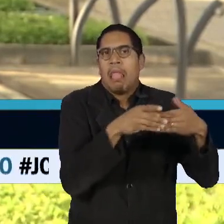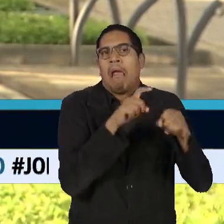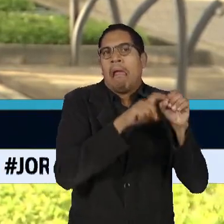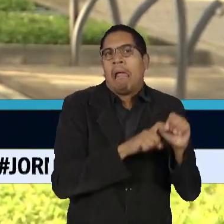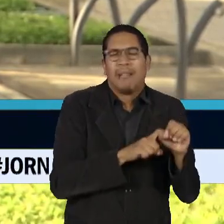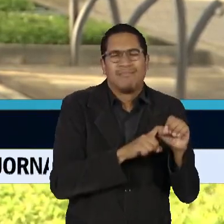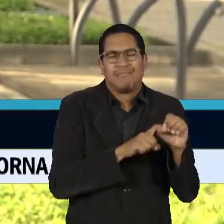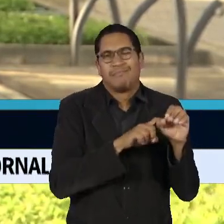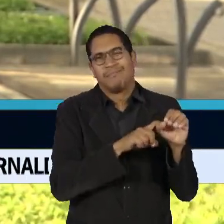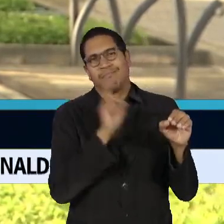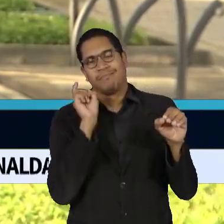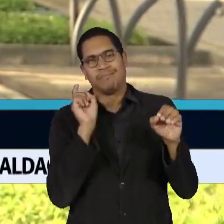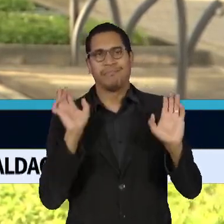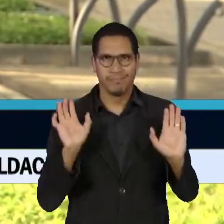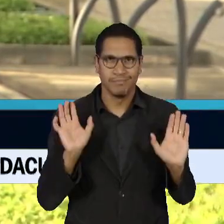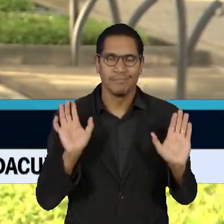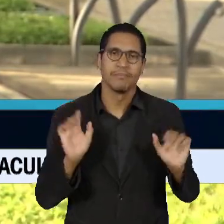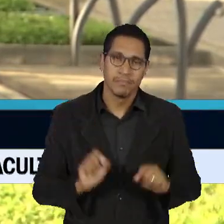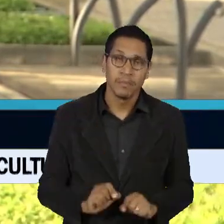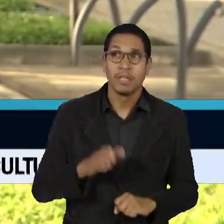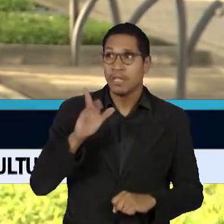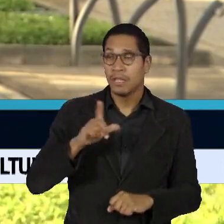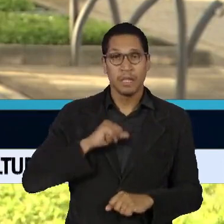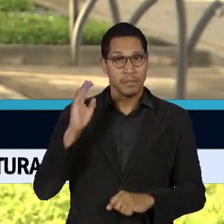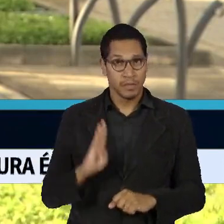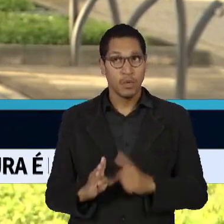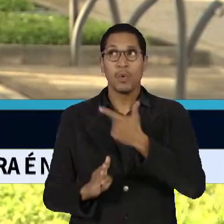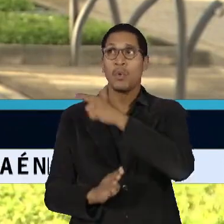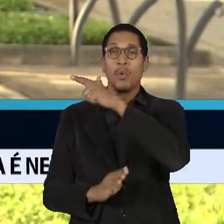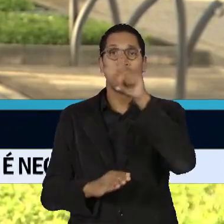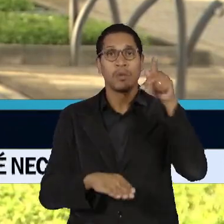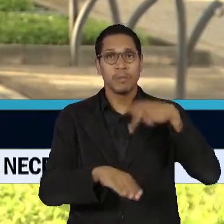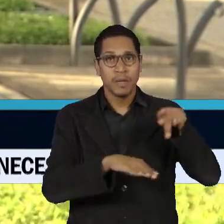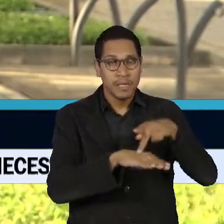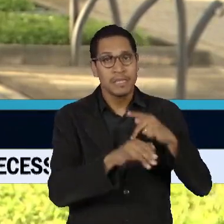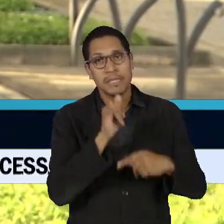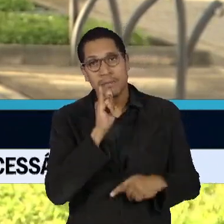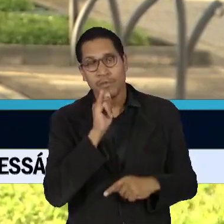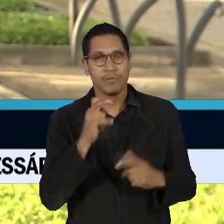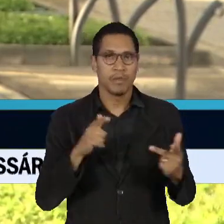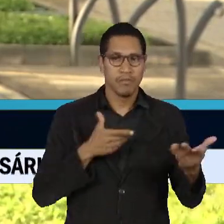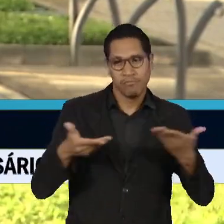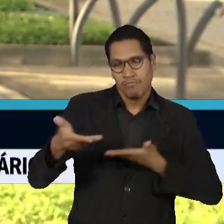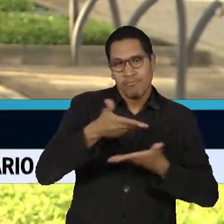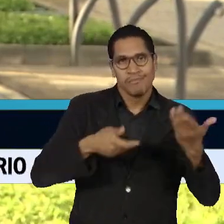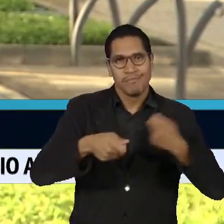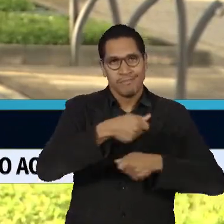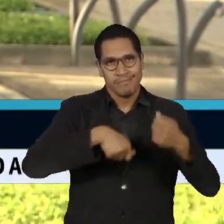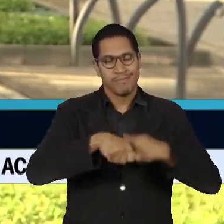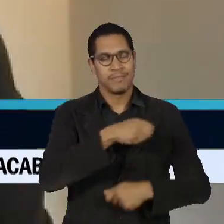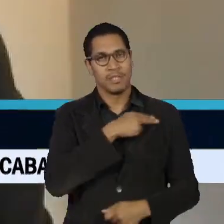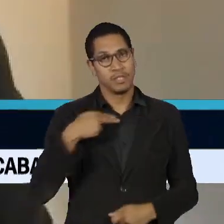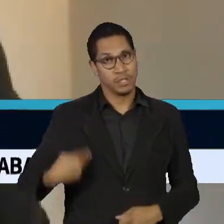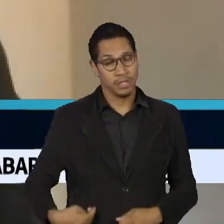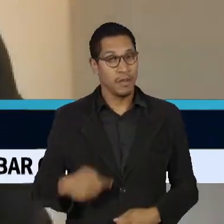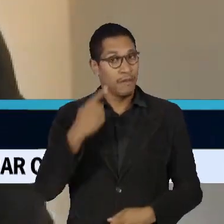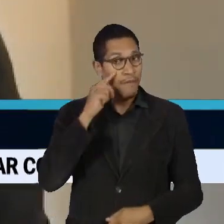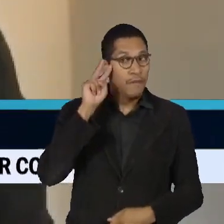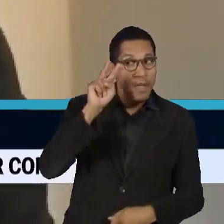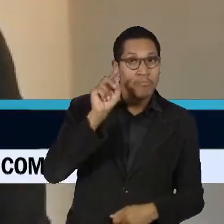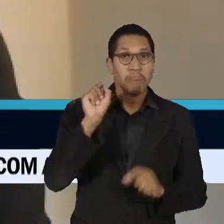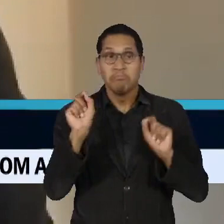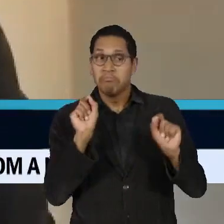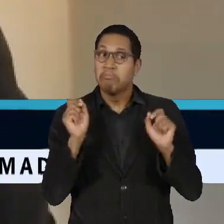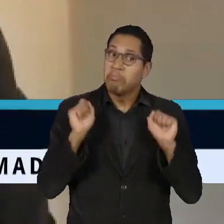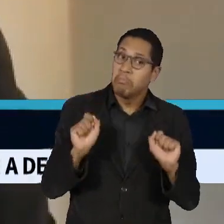já utilizada pelo Brasil e por outros países em relações com a China por exemplo é vista com algumas ressalvas é possível